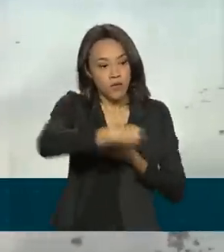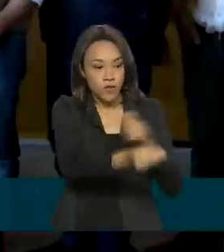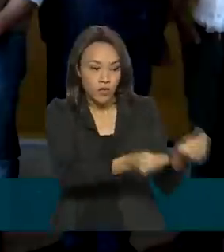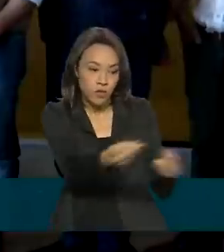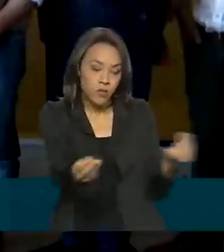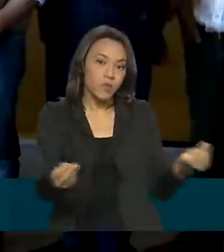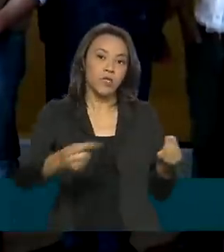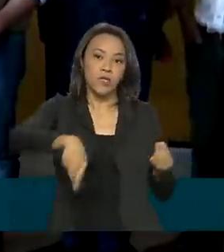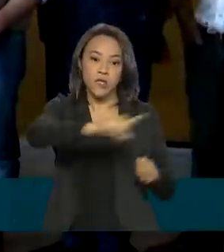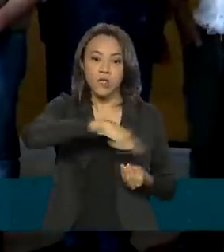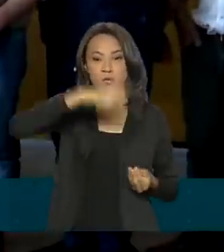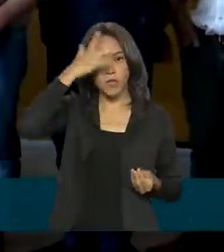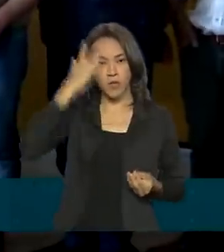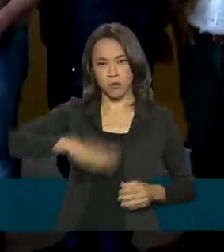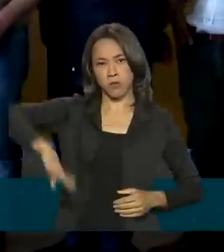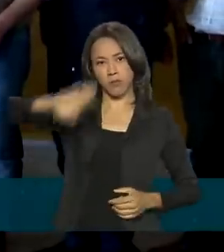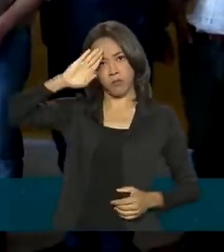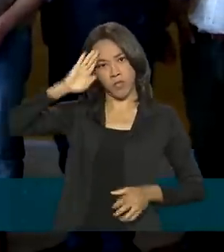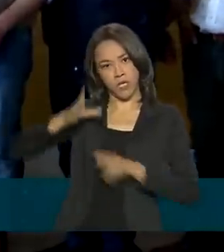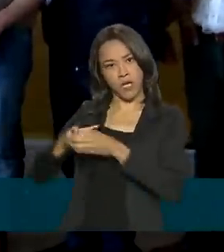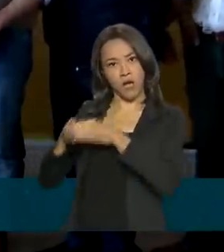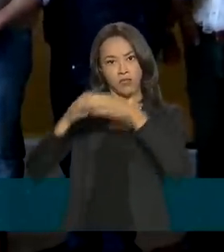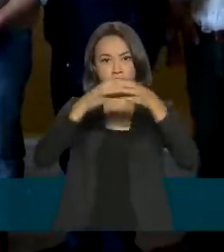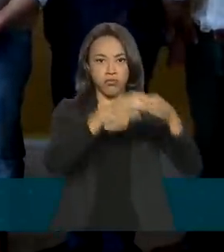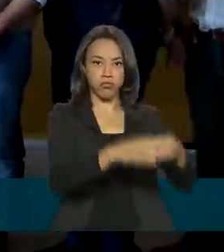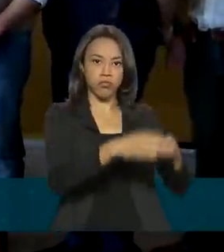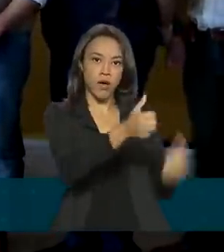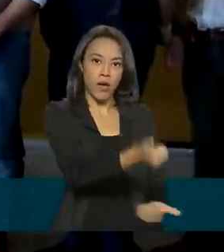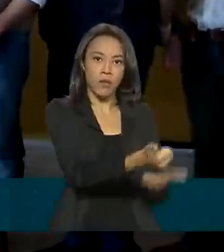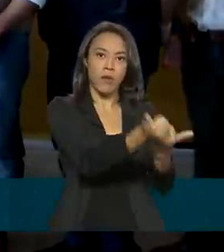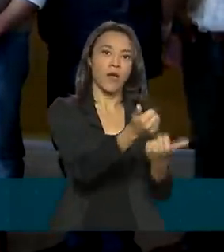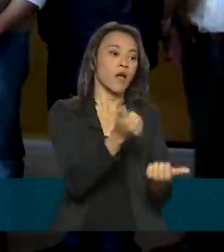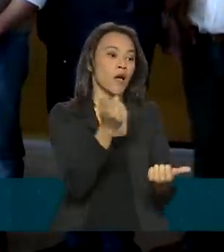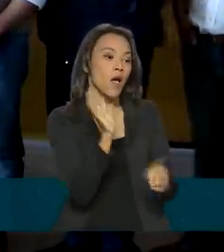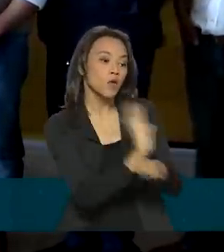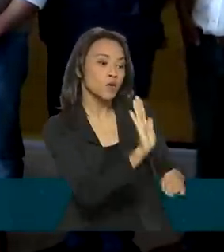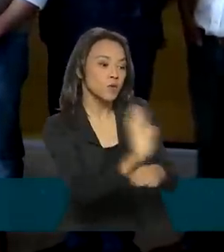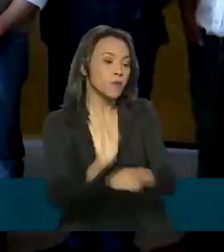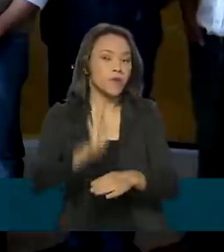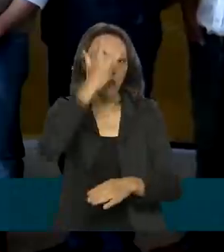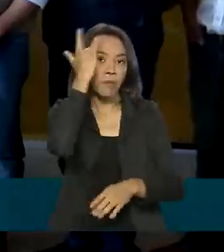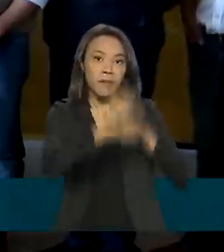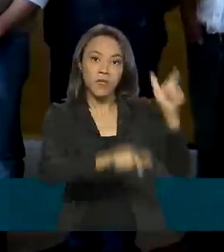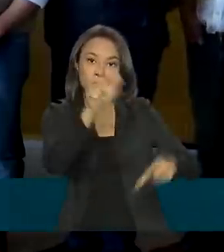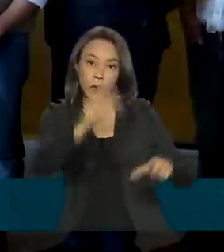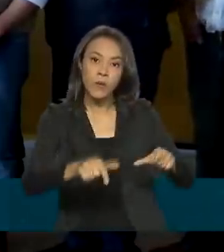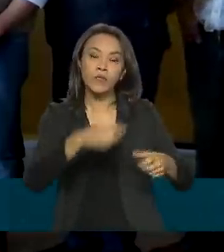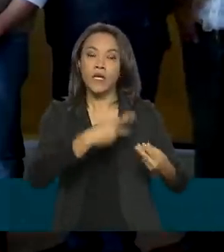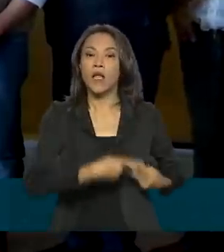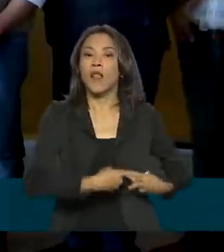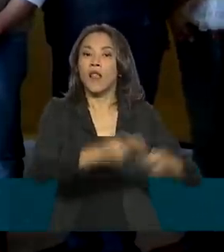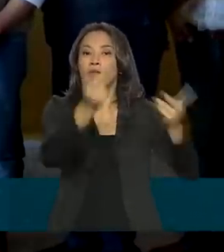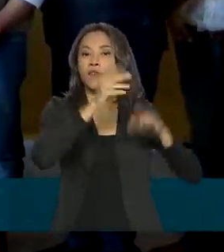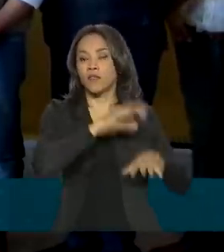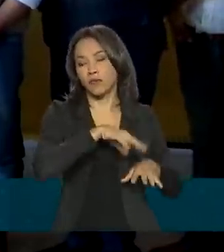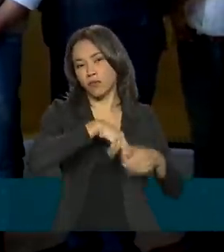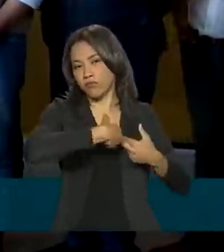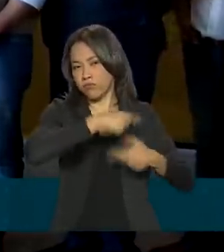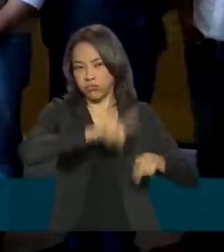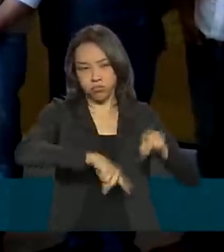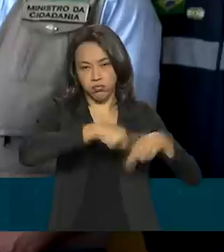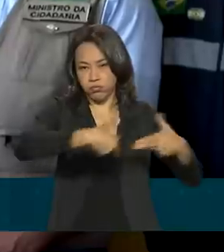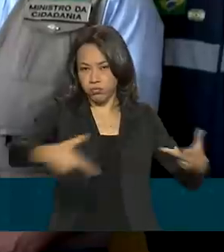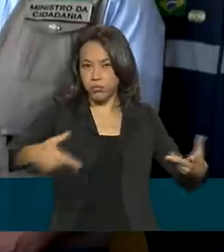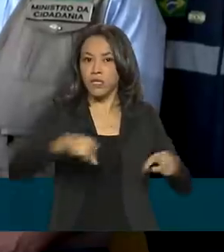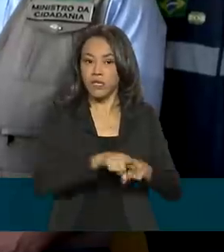enchentes. Militares estão na região para atuarem no resgate de pessoas desabrigadas, transporte de materiais e na reabertura de